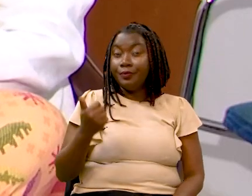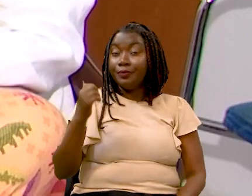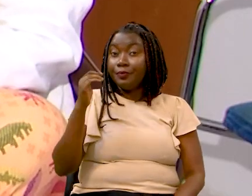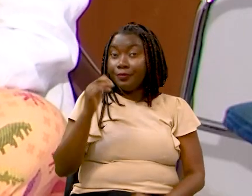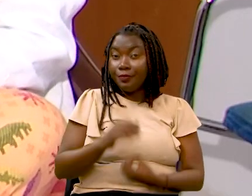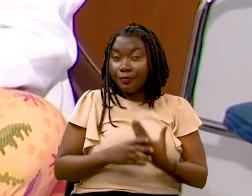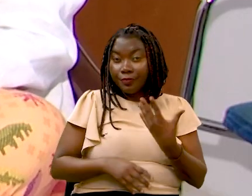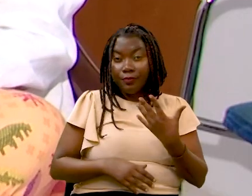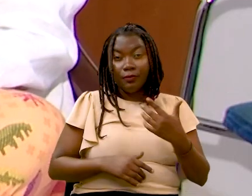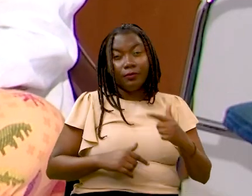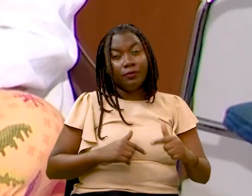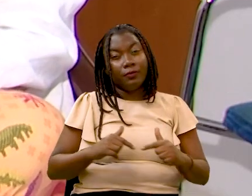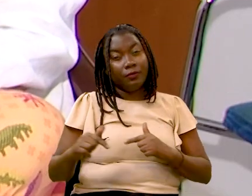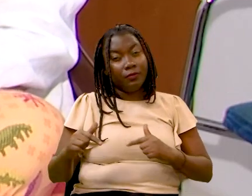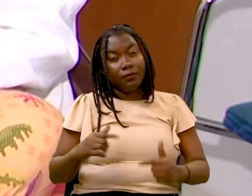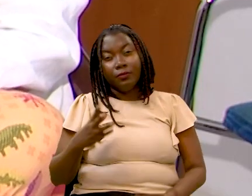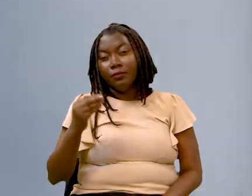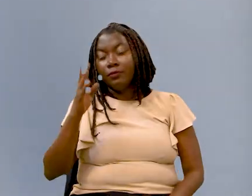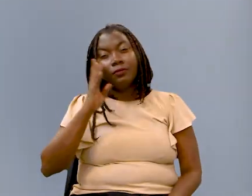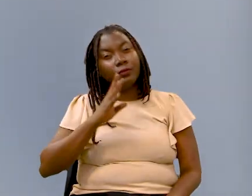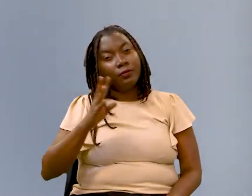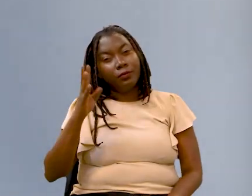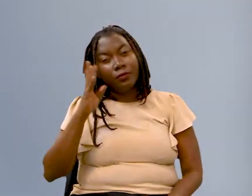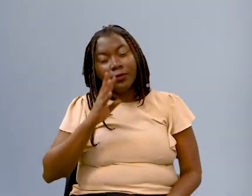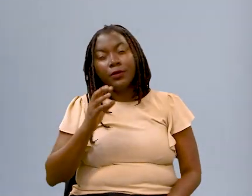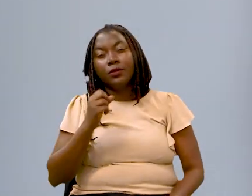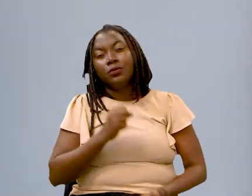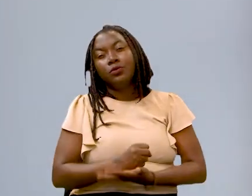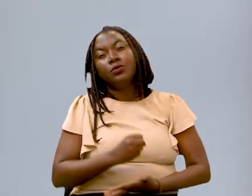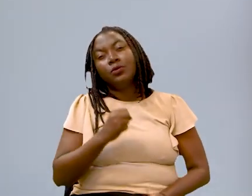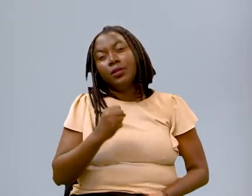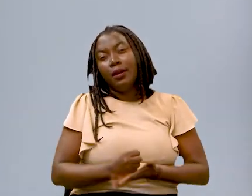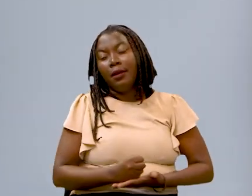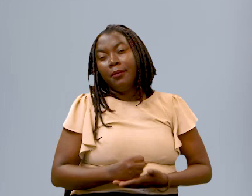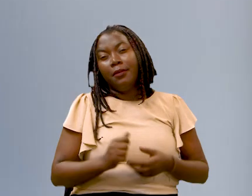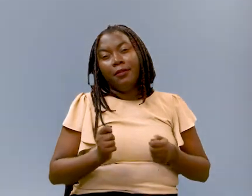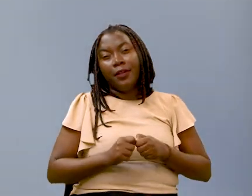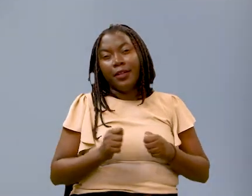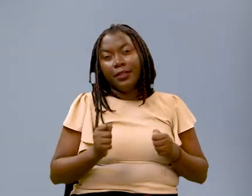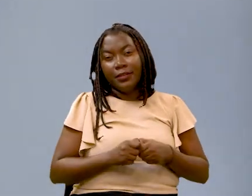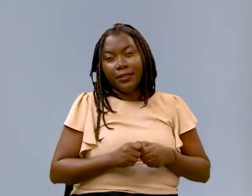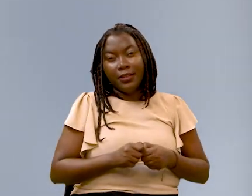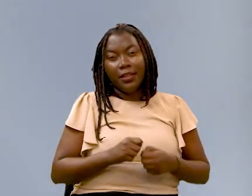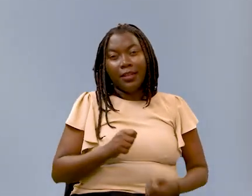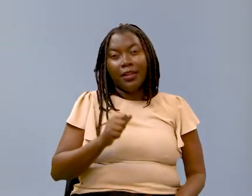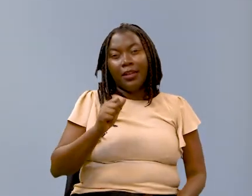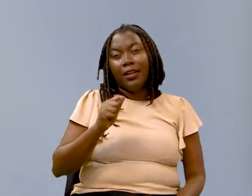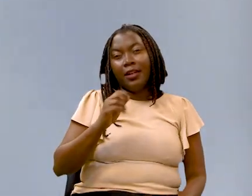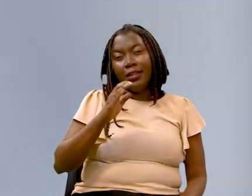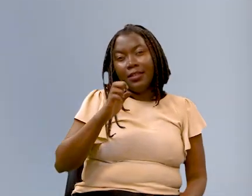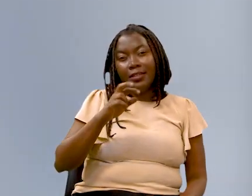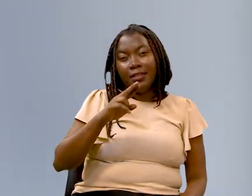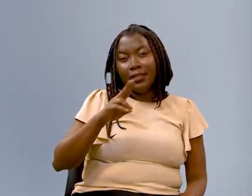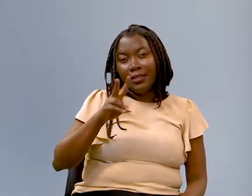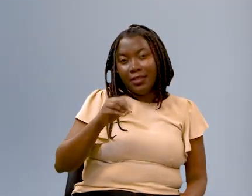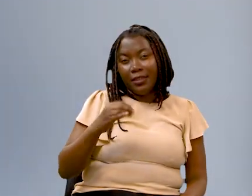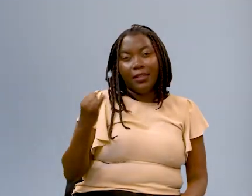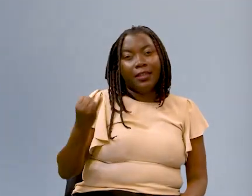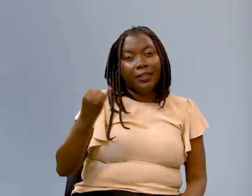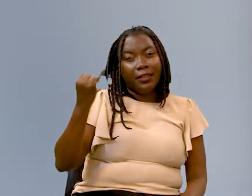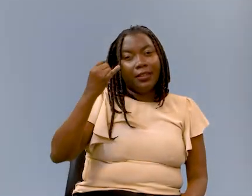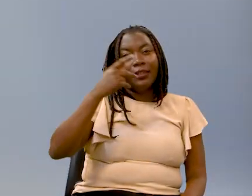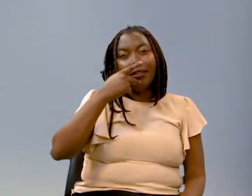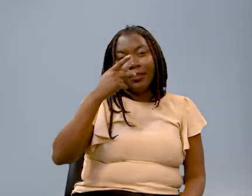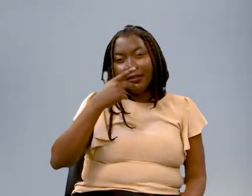em 2021, surgiu um trabalho muito legal, eles nos contrataram para fazer